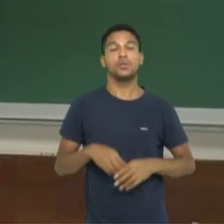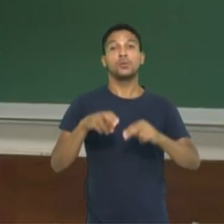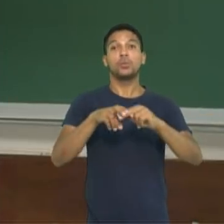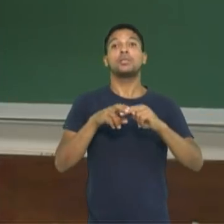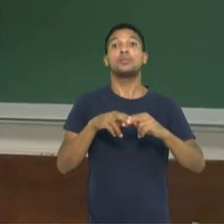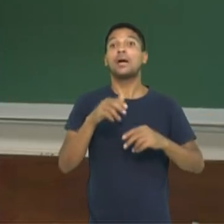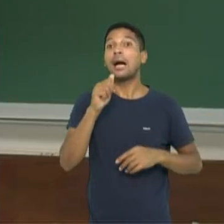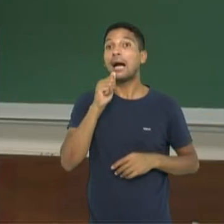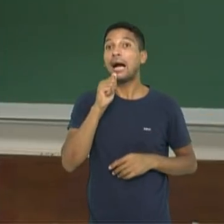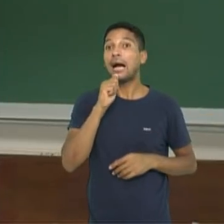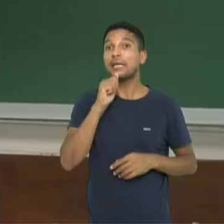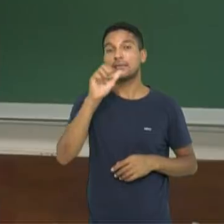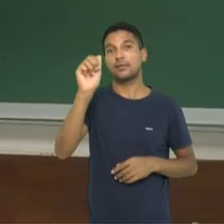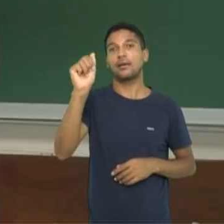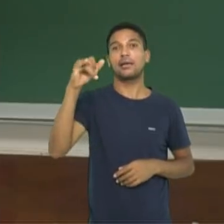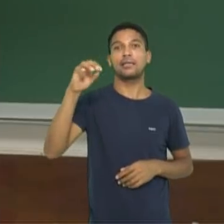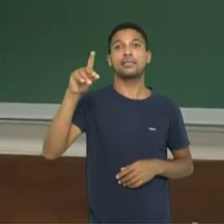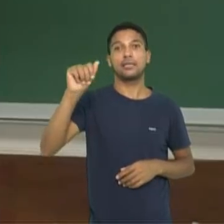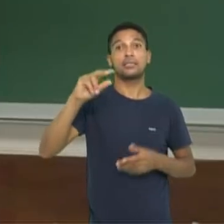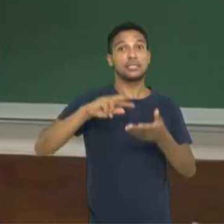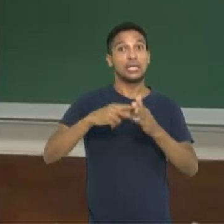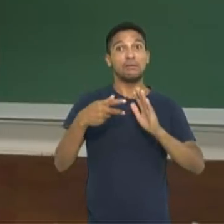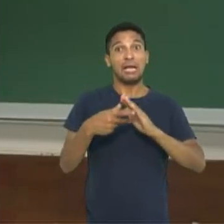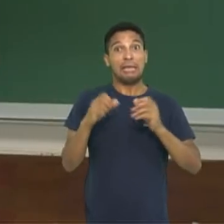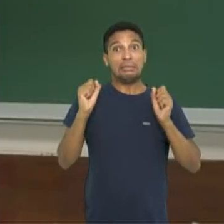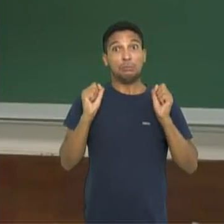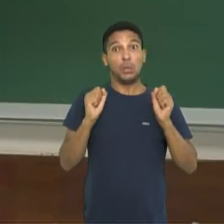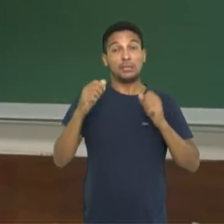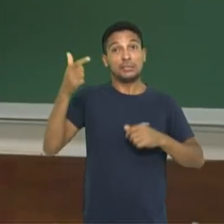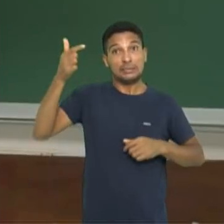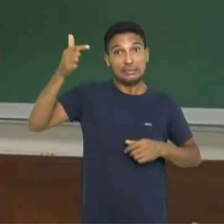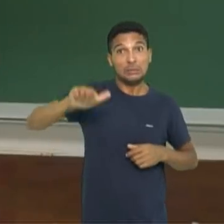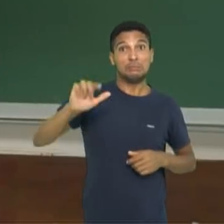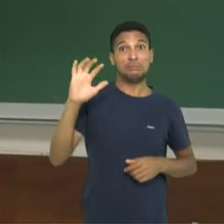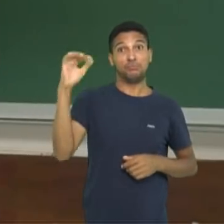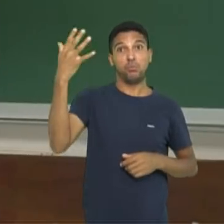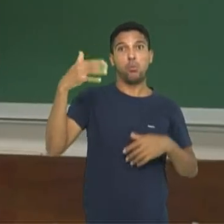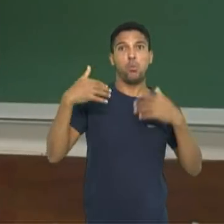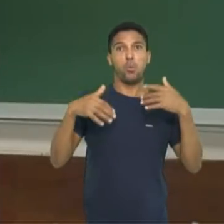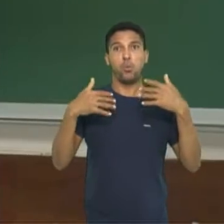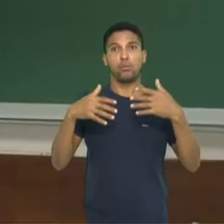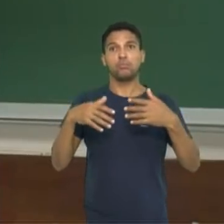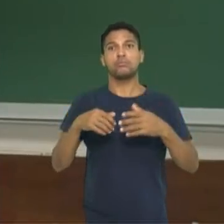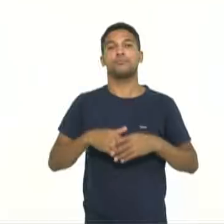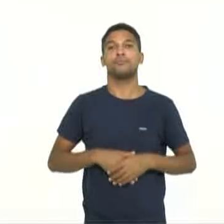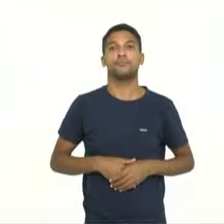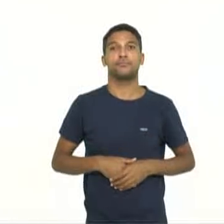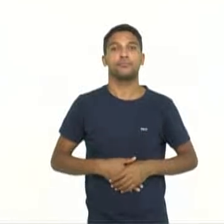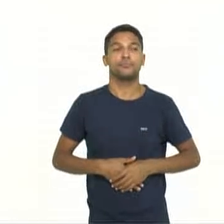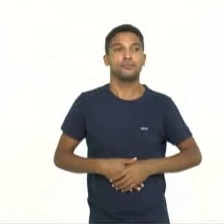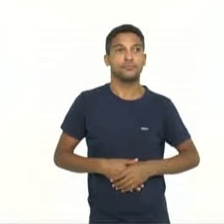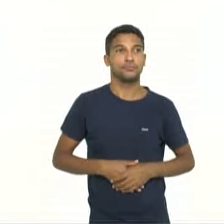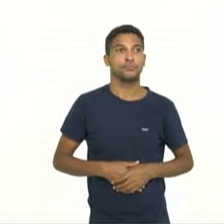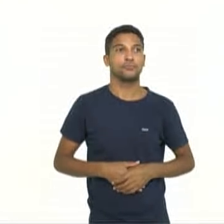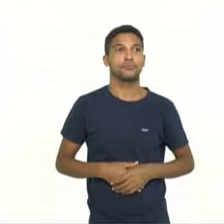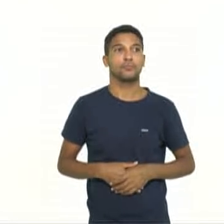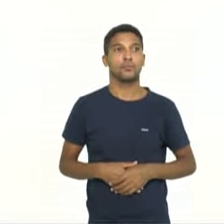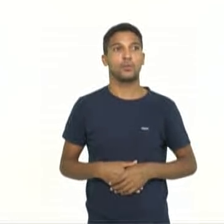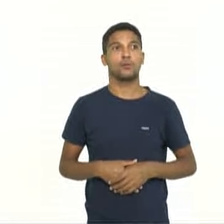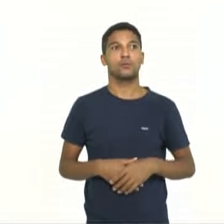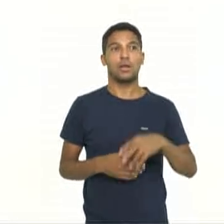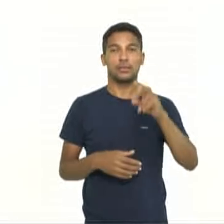aqui, né? E no exercício 5, né, porque foram utilizados os 2 pontos, então serviu para realçar,